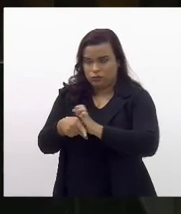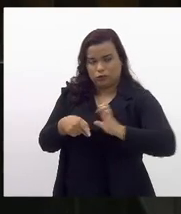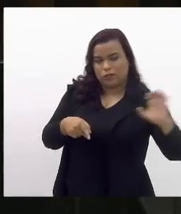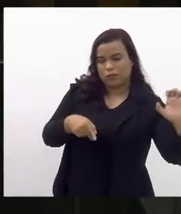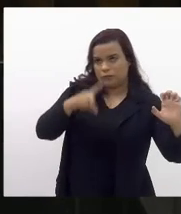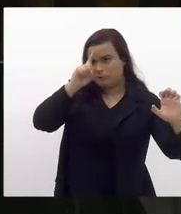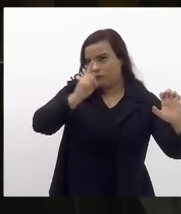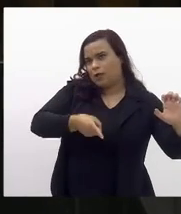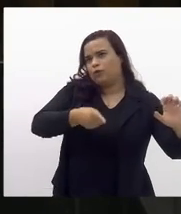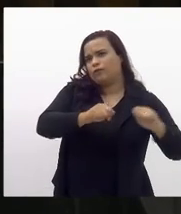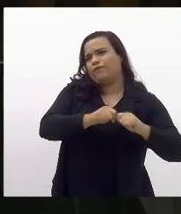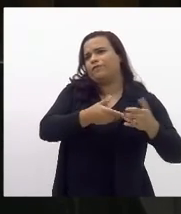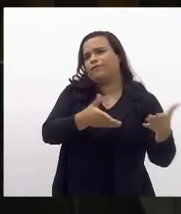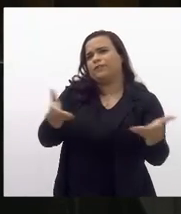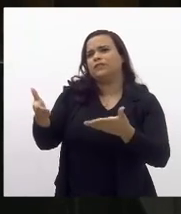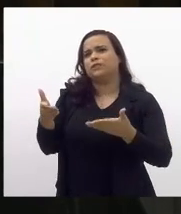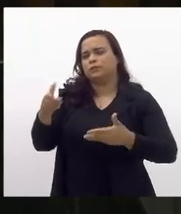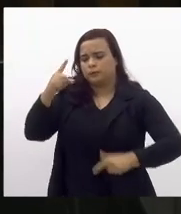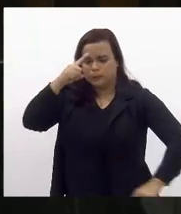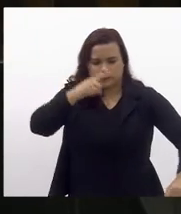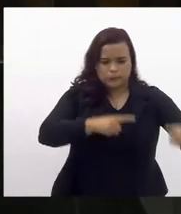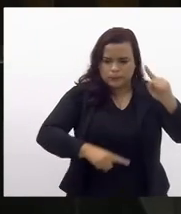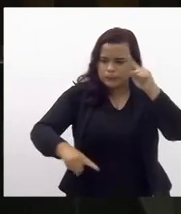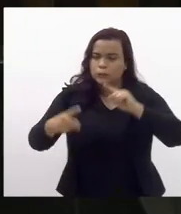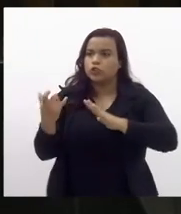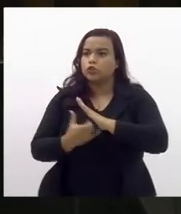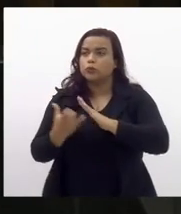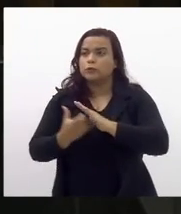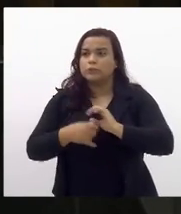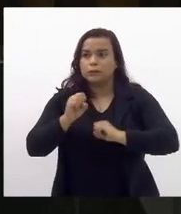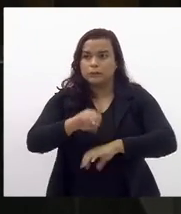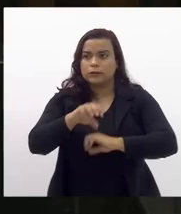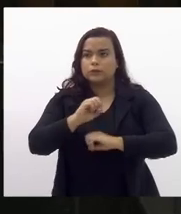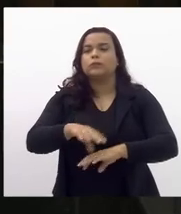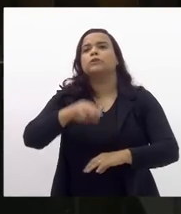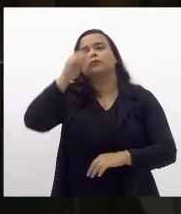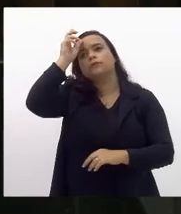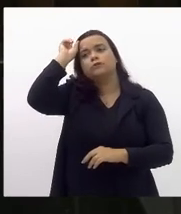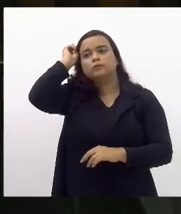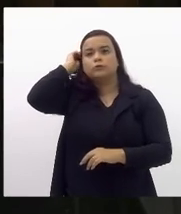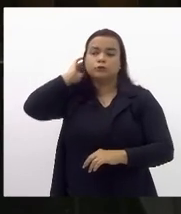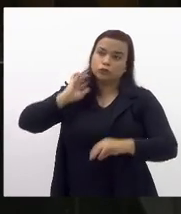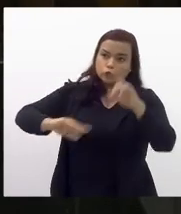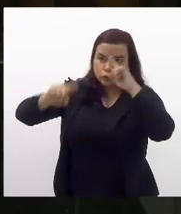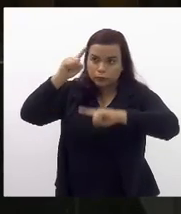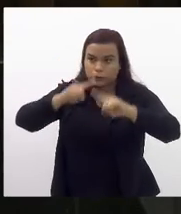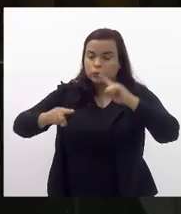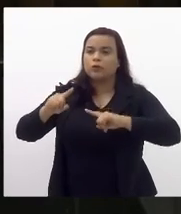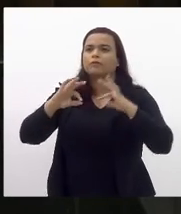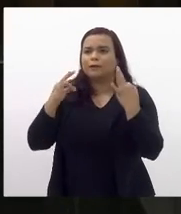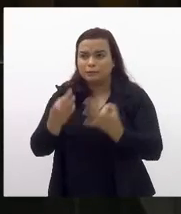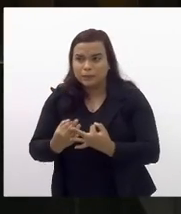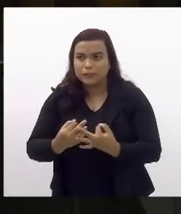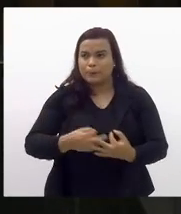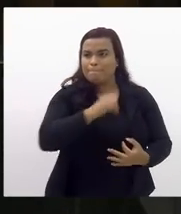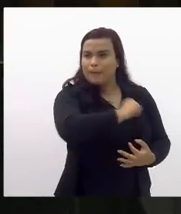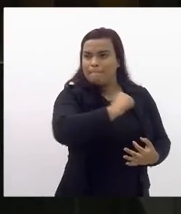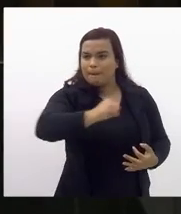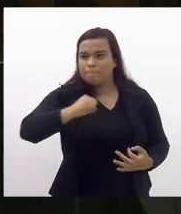designou ali que fosse feito. Domine as instituições de ensino, domine as famílias, assassine